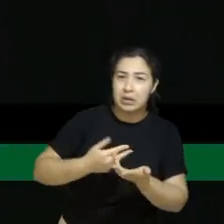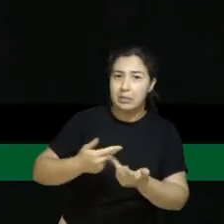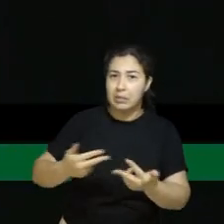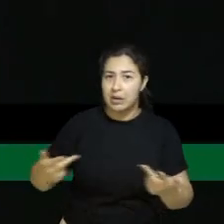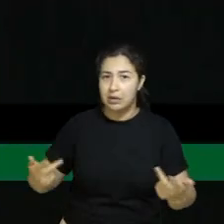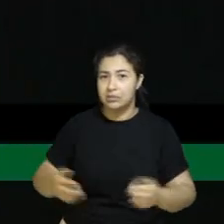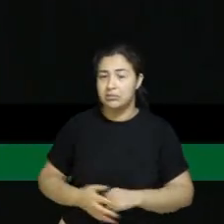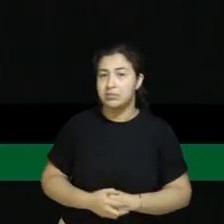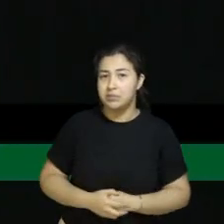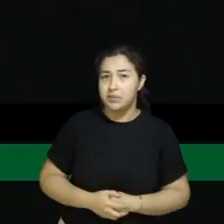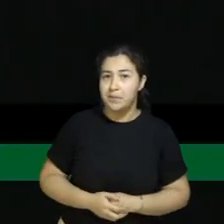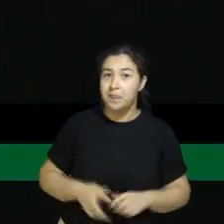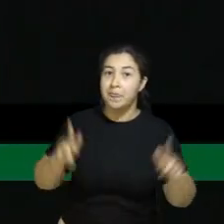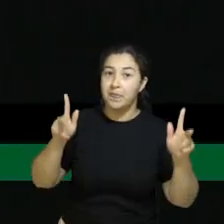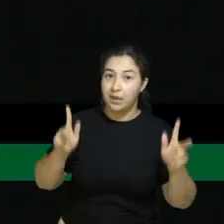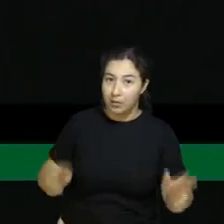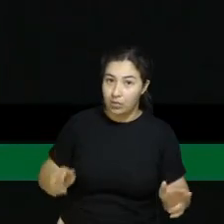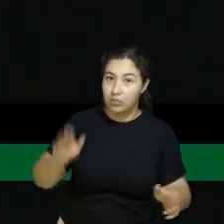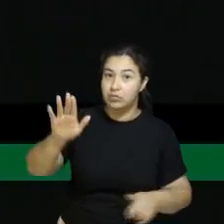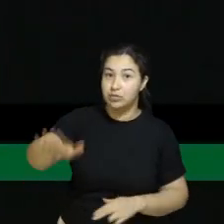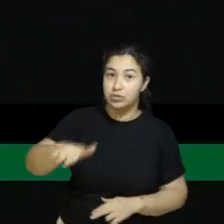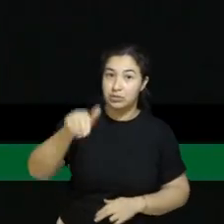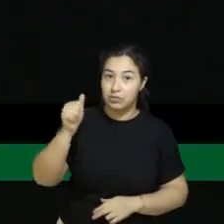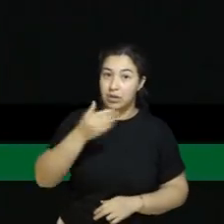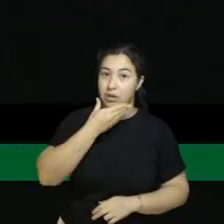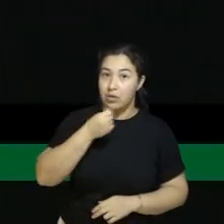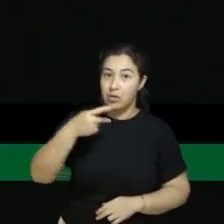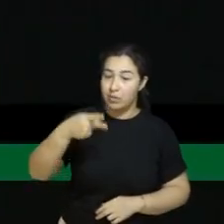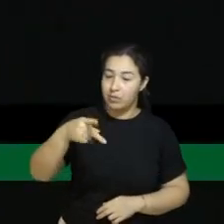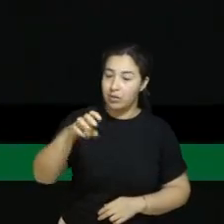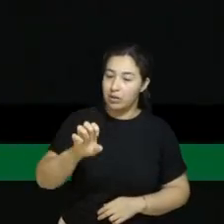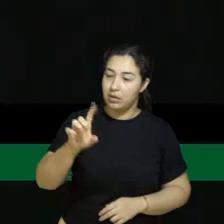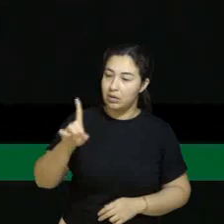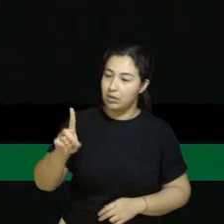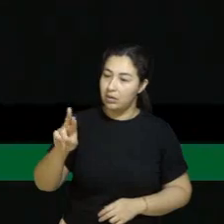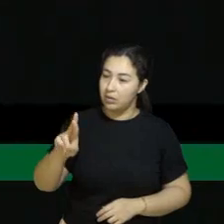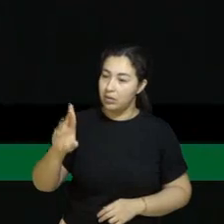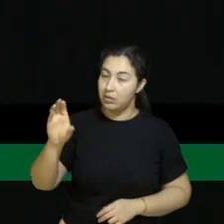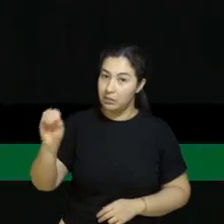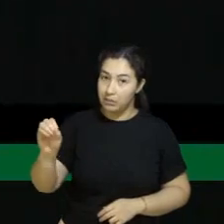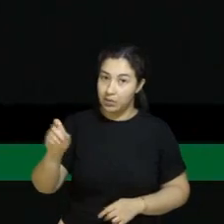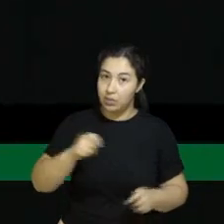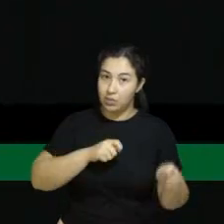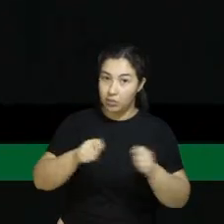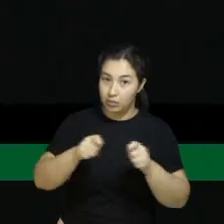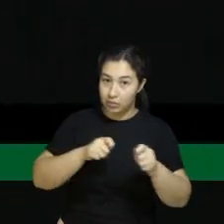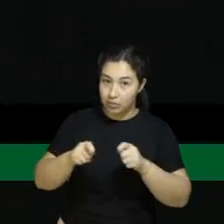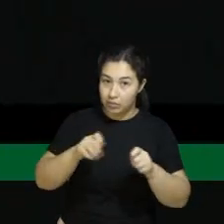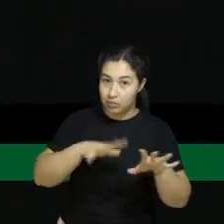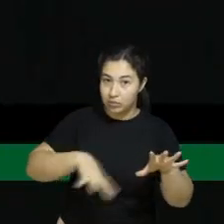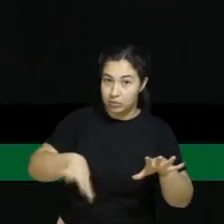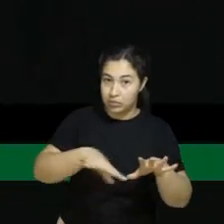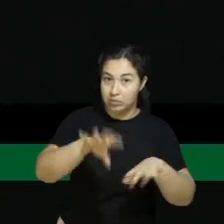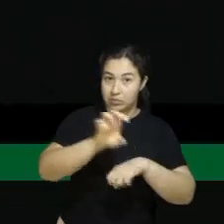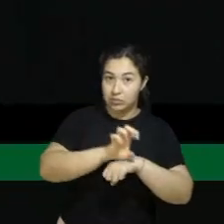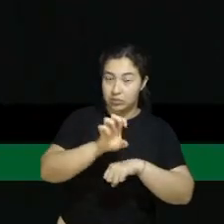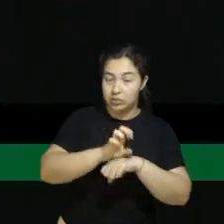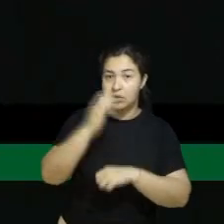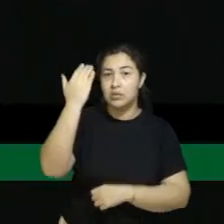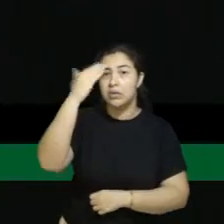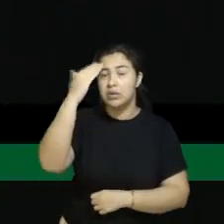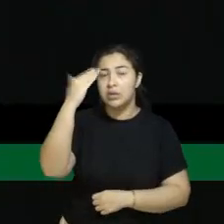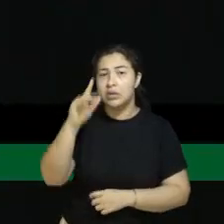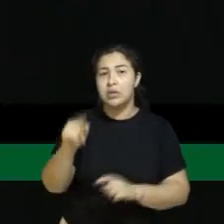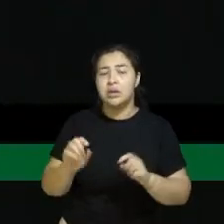realizados, assim como chamar também o senhor Pedro Valtric de Souza Júnior, controlador geral do Estado, para entender o papel da